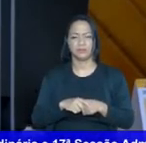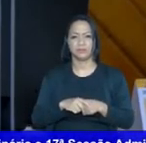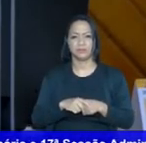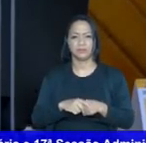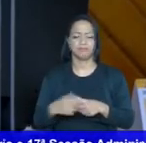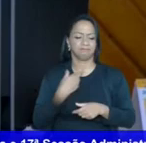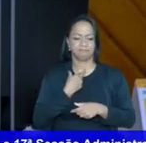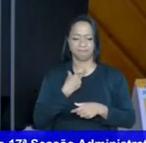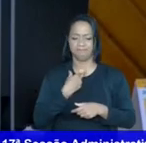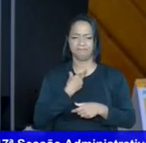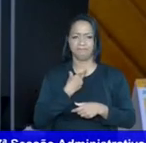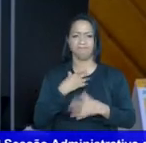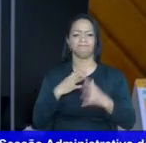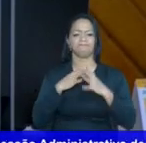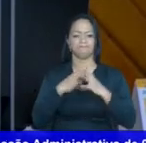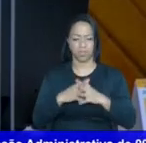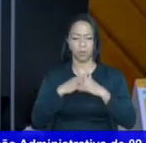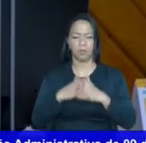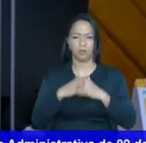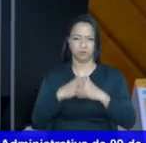Não podemos confundir,